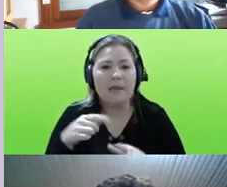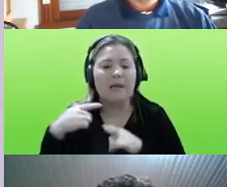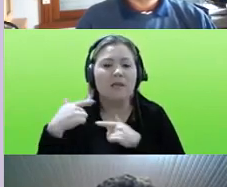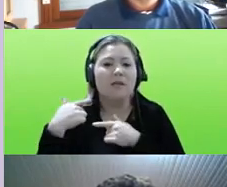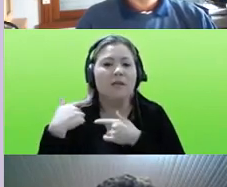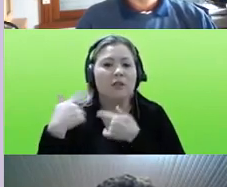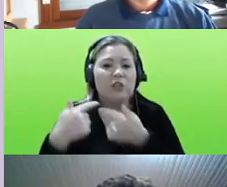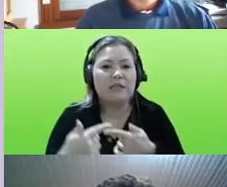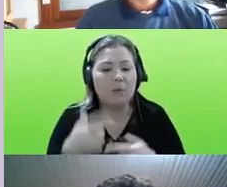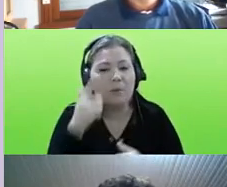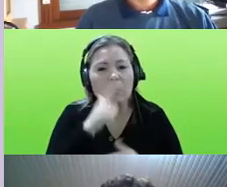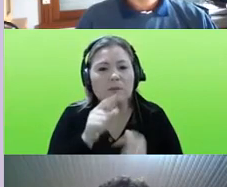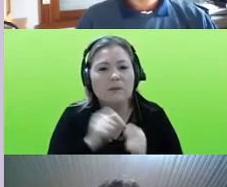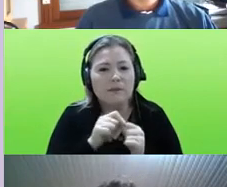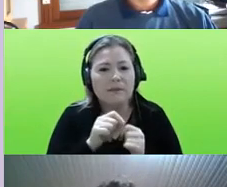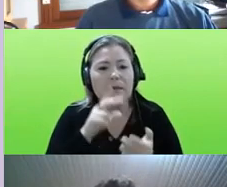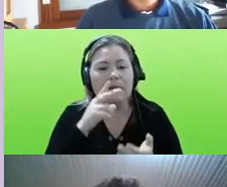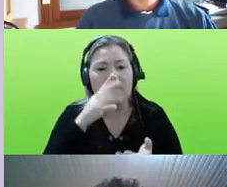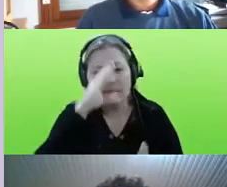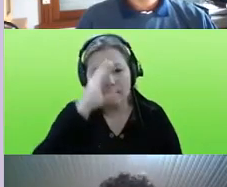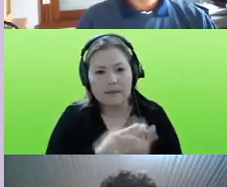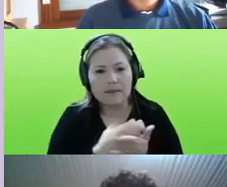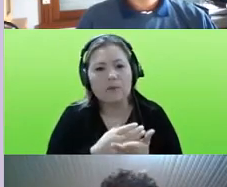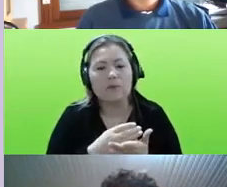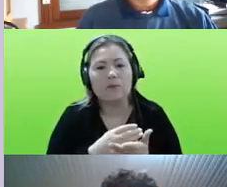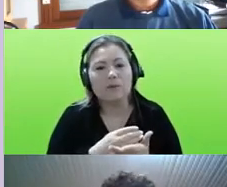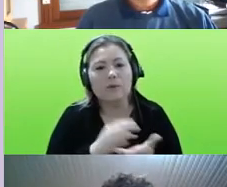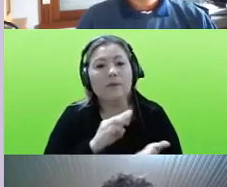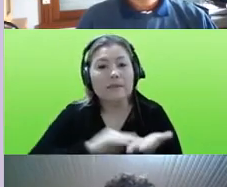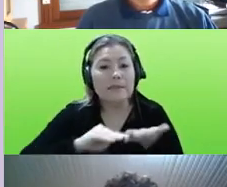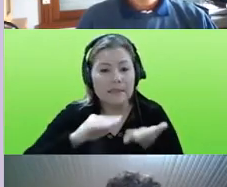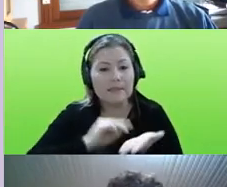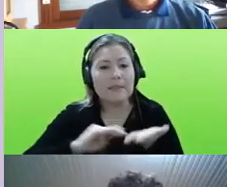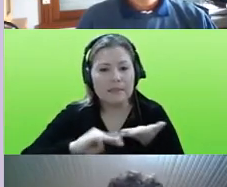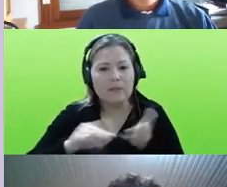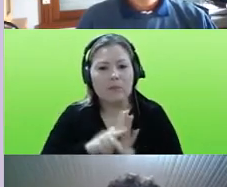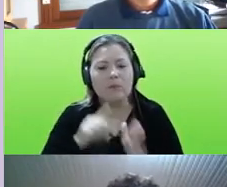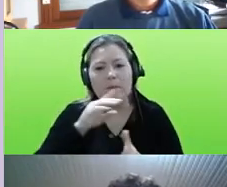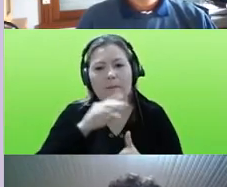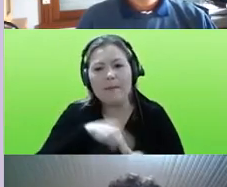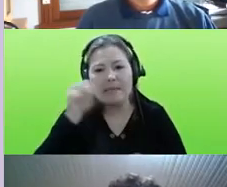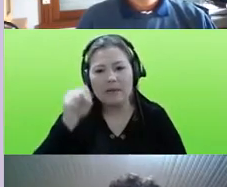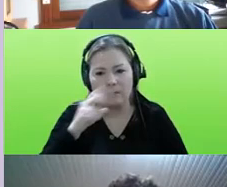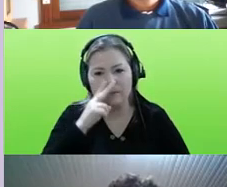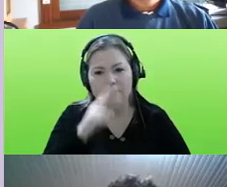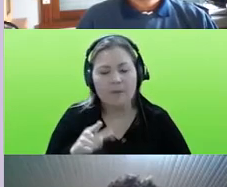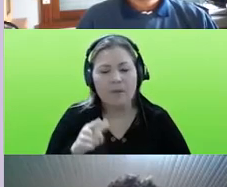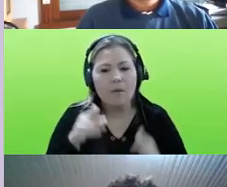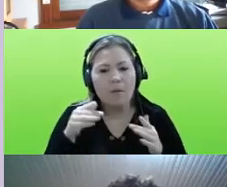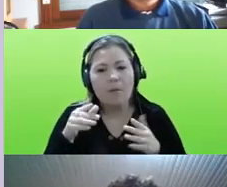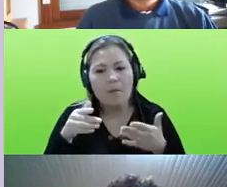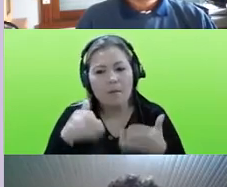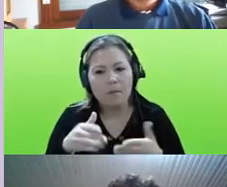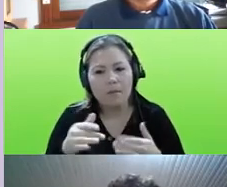para fazer uma dissertação de mestrado sobre teologia da libertação. Então, a apropriação que, por